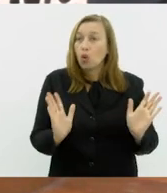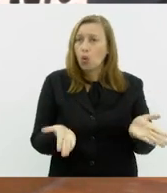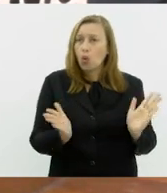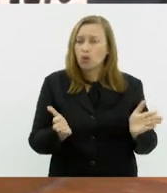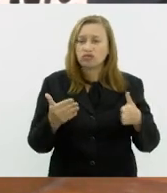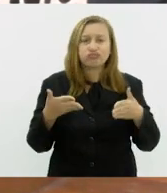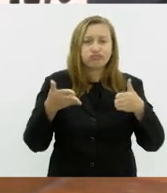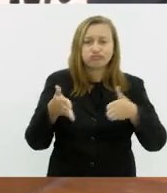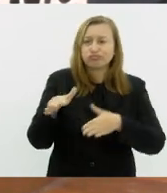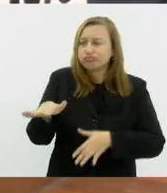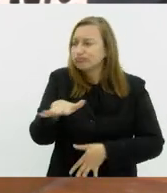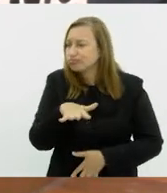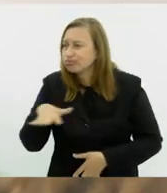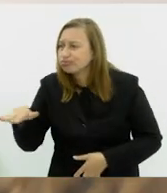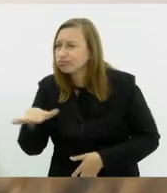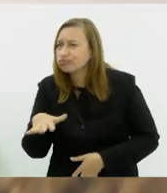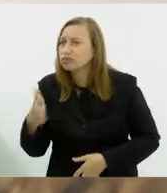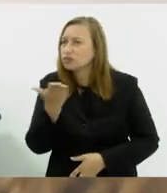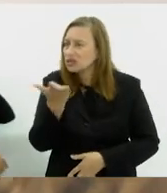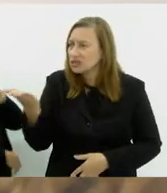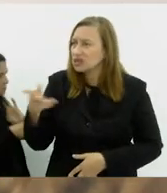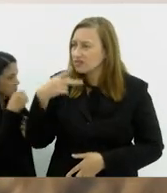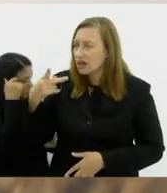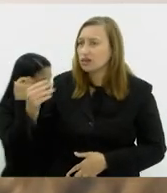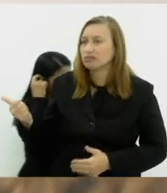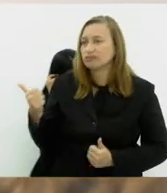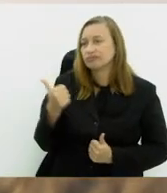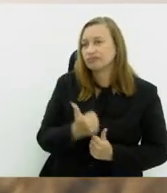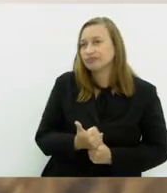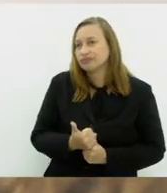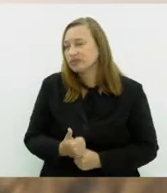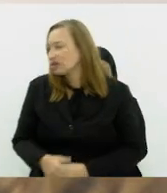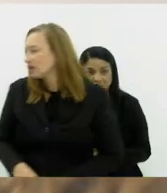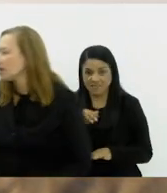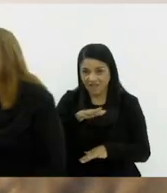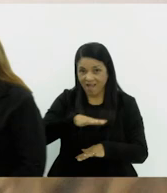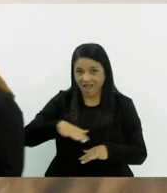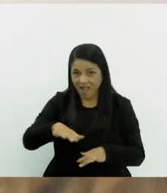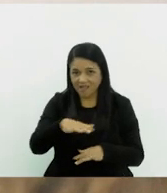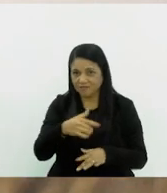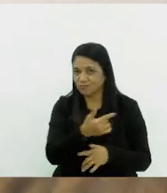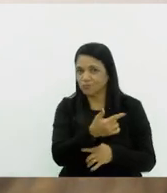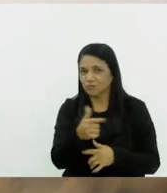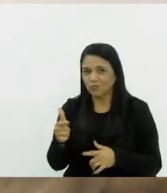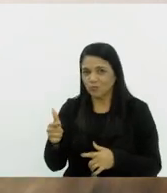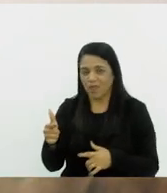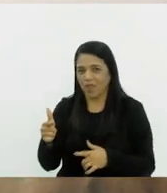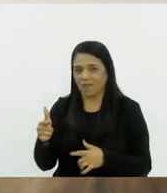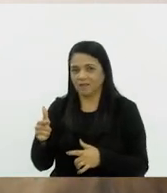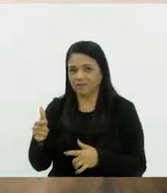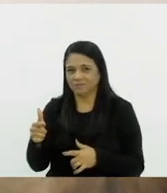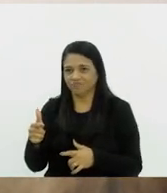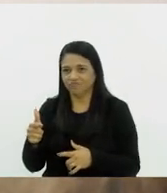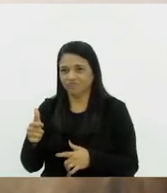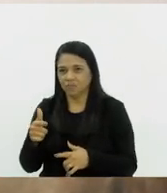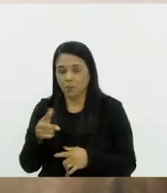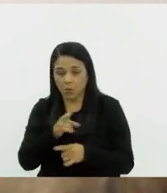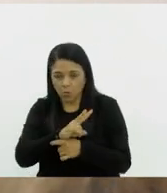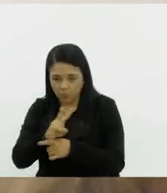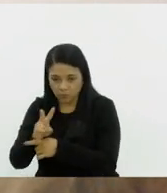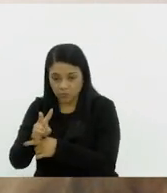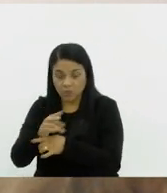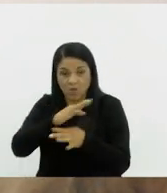especificamente nas áreas que os senhores trazem, né, são áreas que a gente não tem uma cobertura radar. Realmente não tem, porque a elevação do Rio de